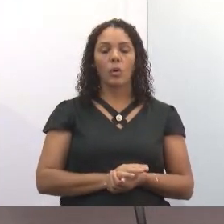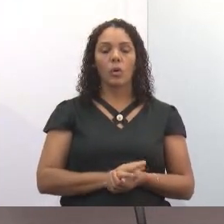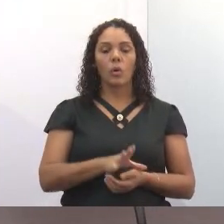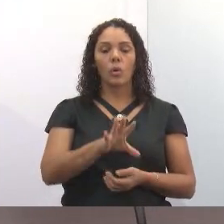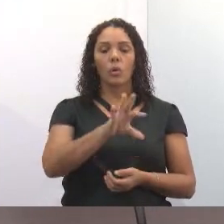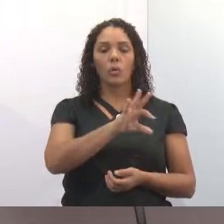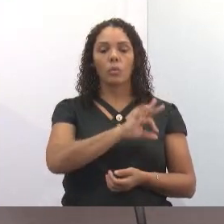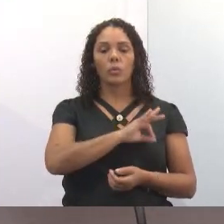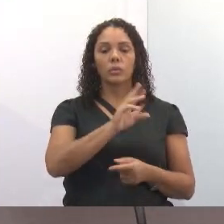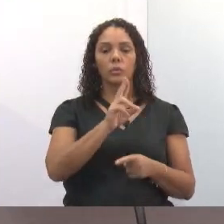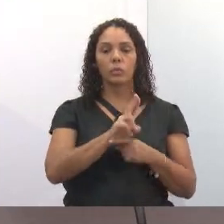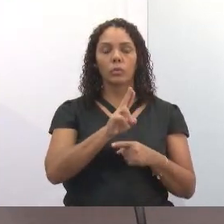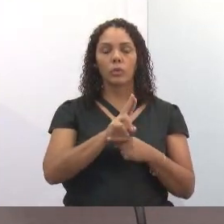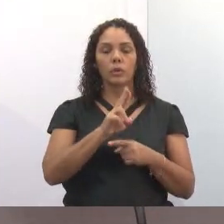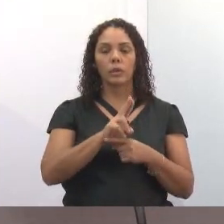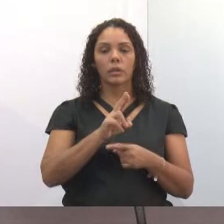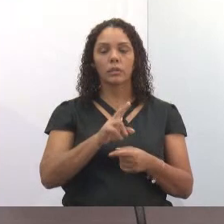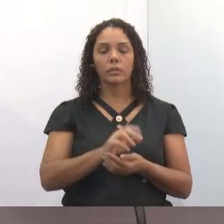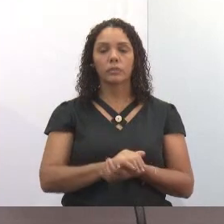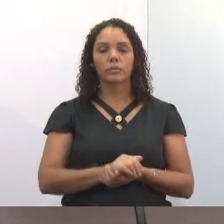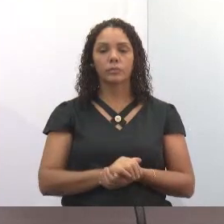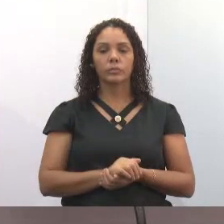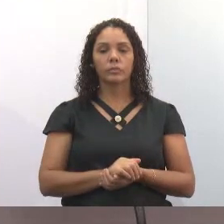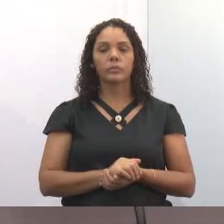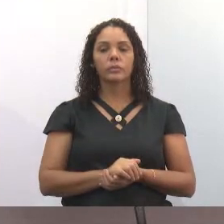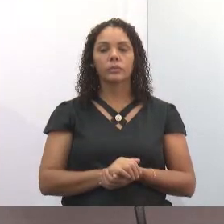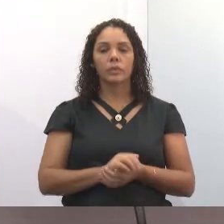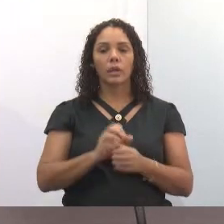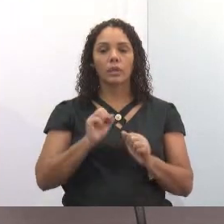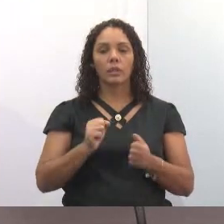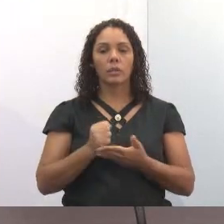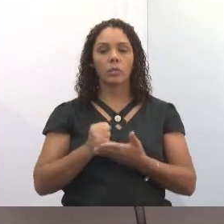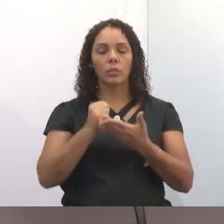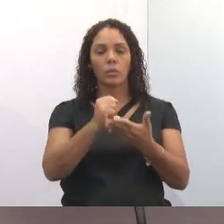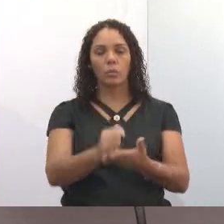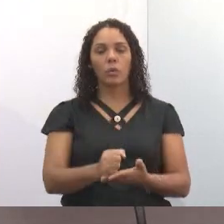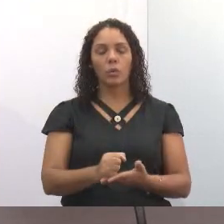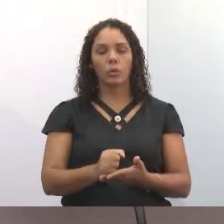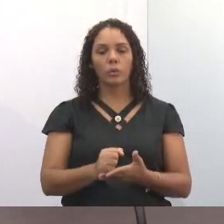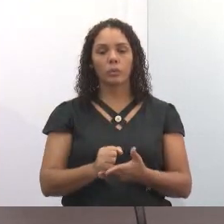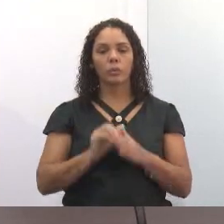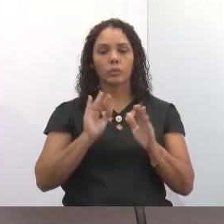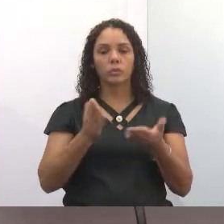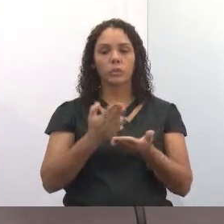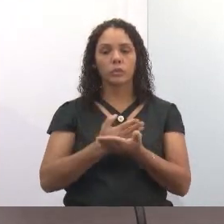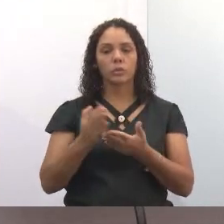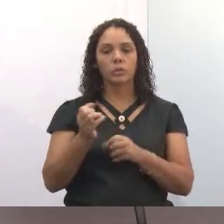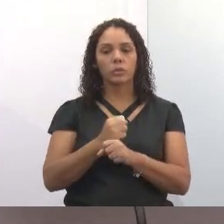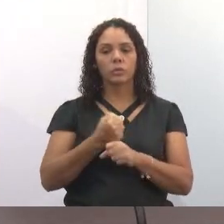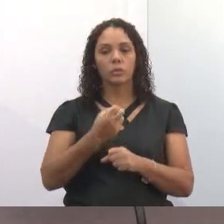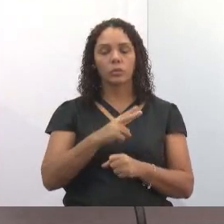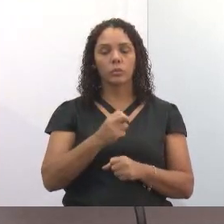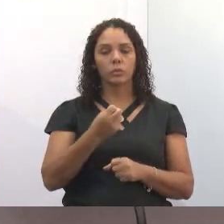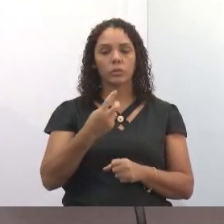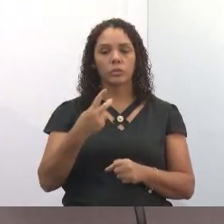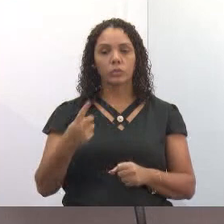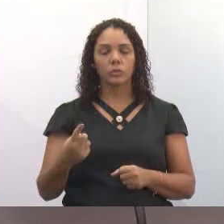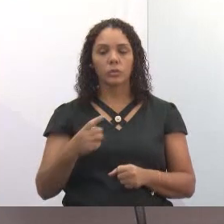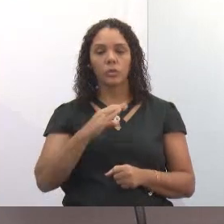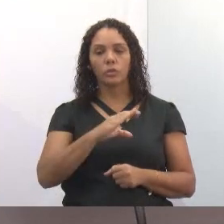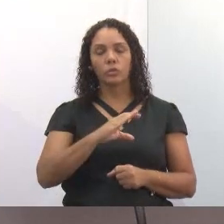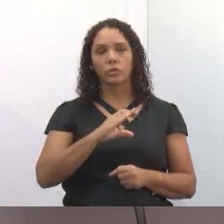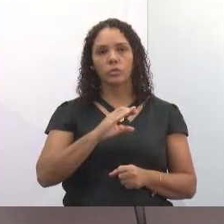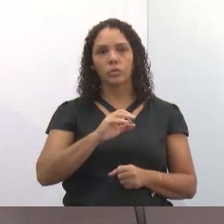apoio prévio à averiguação de denúncias de maus-tratos a animais. Aliás, desde 2021, a GCM tem prestado